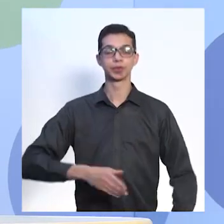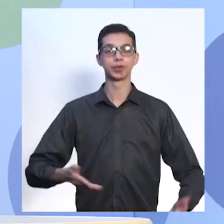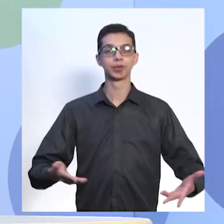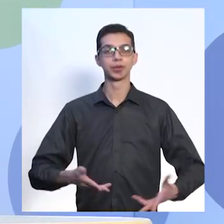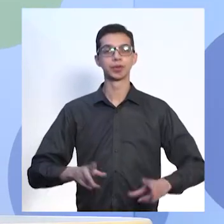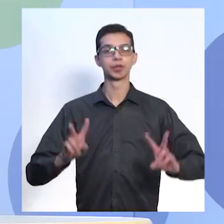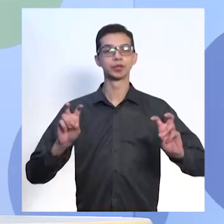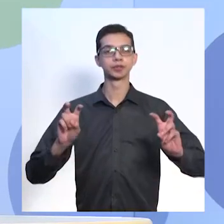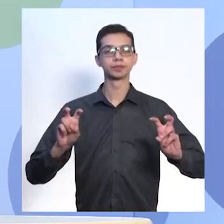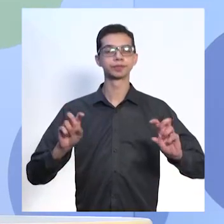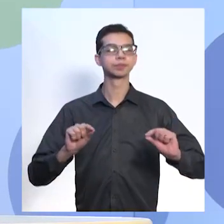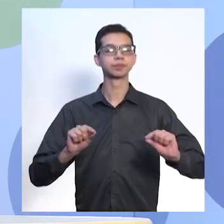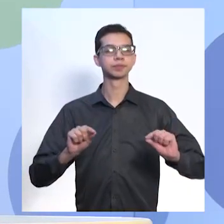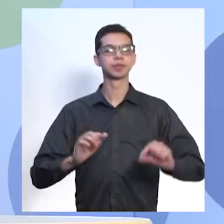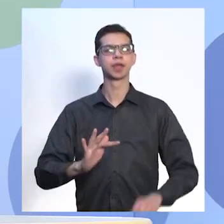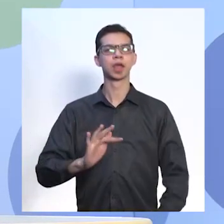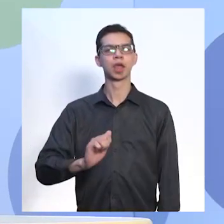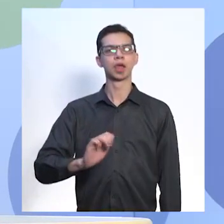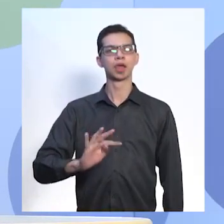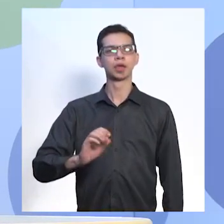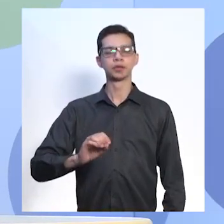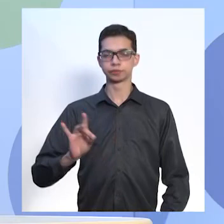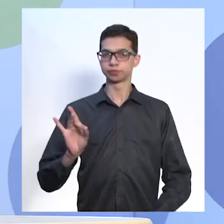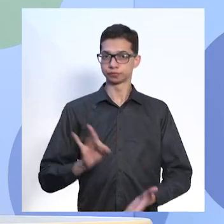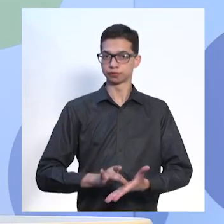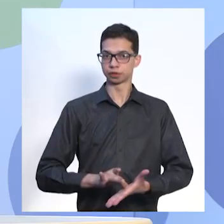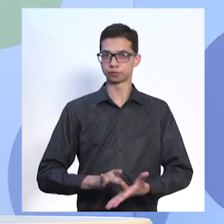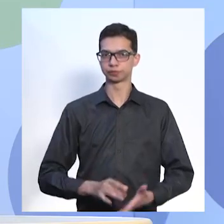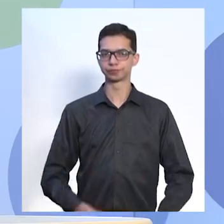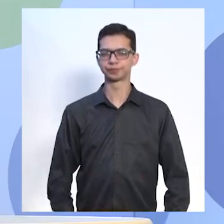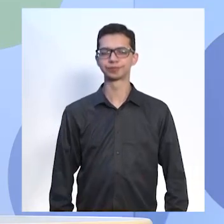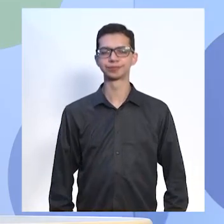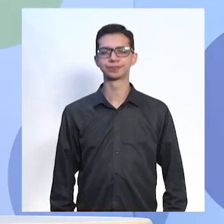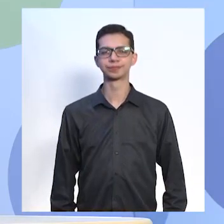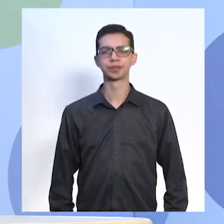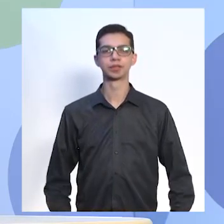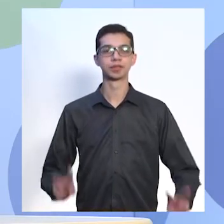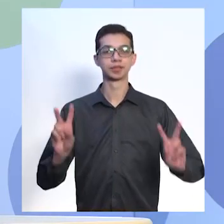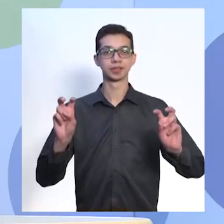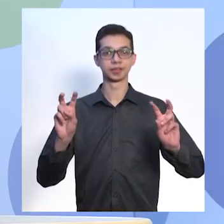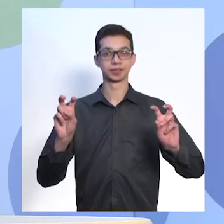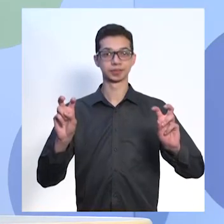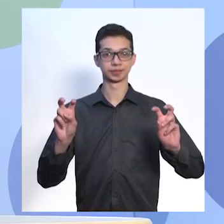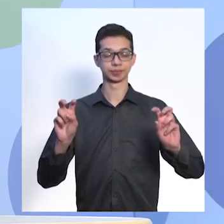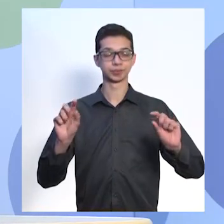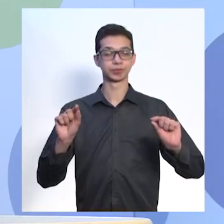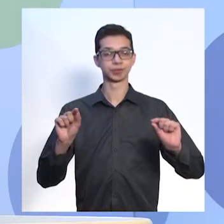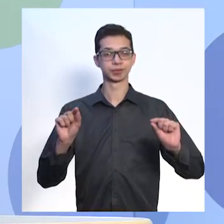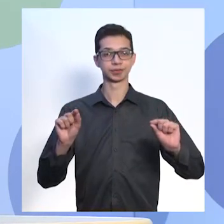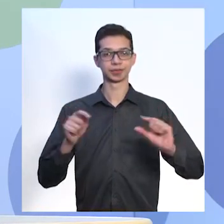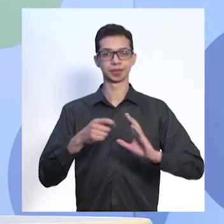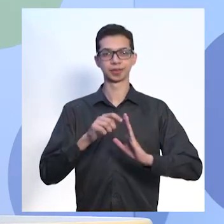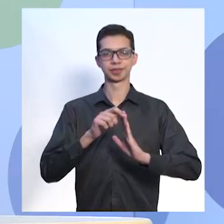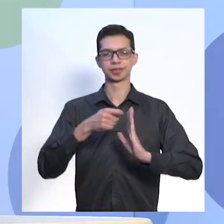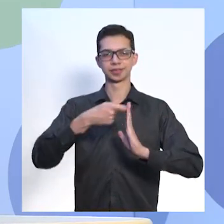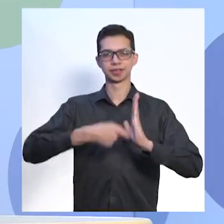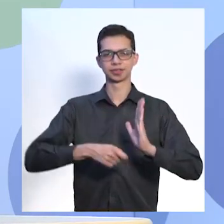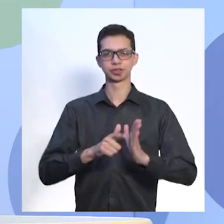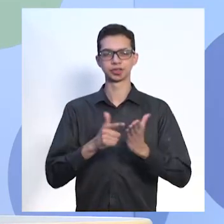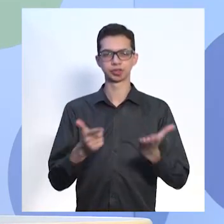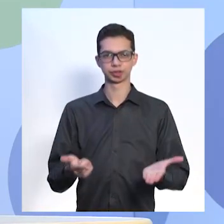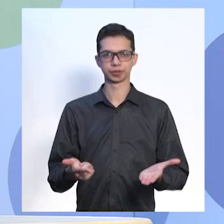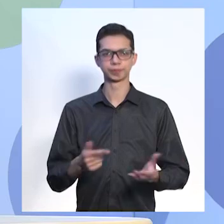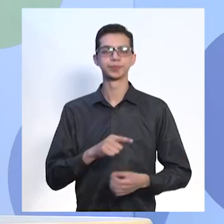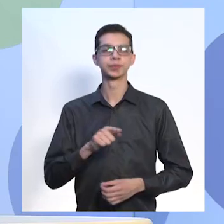hoje é Fato? E tema da aula, texto jornalístico. A habilidade, analisar